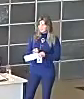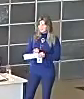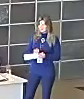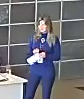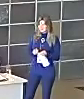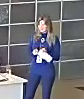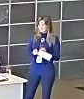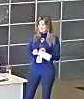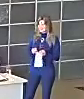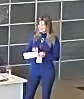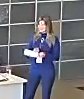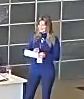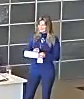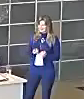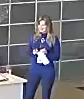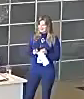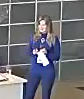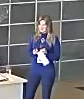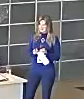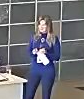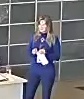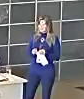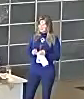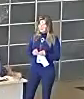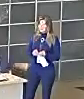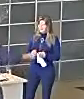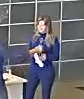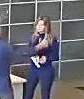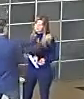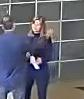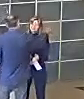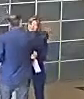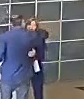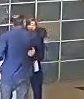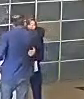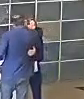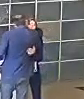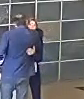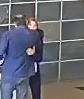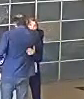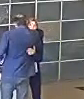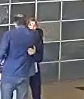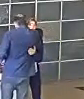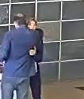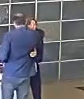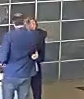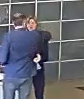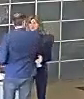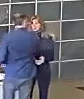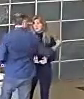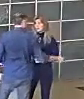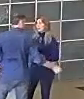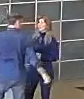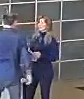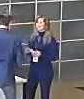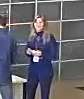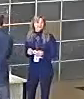articular junto aos órgãos a cetop o Dr a o denit a ntt para que eles cumpram a lei